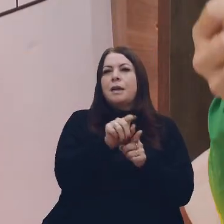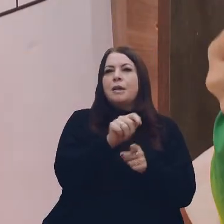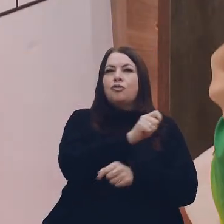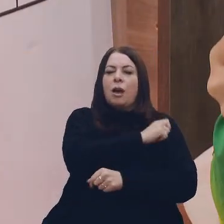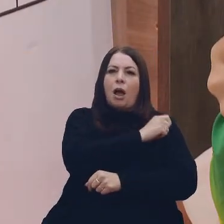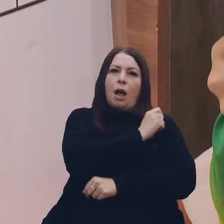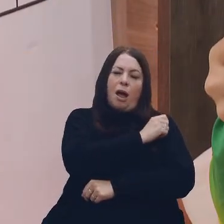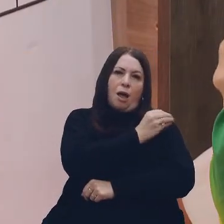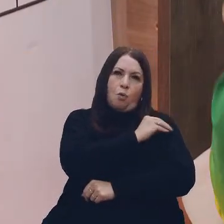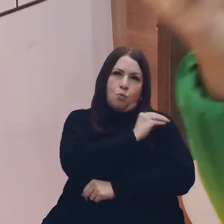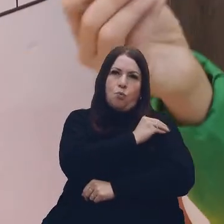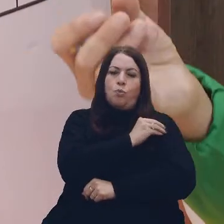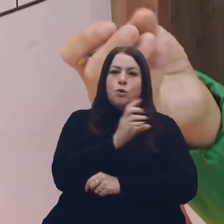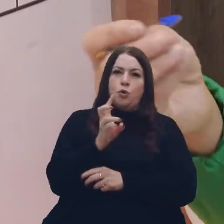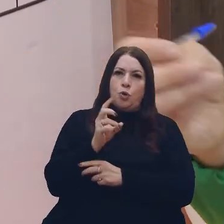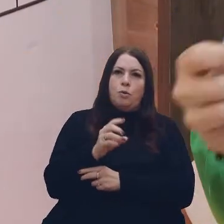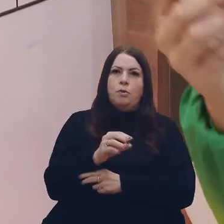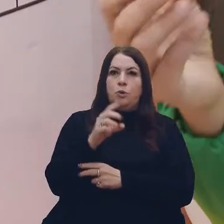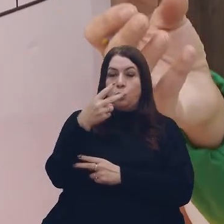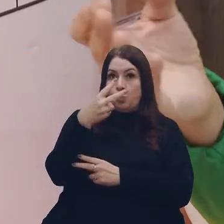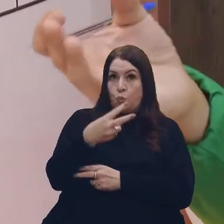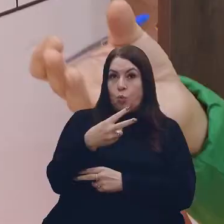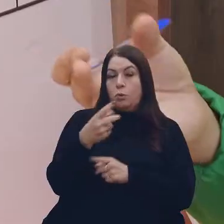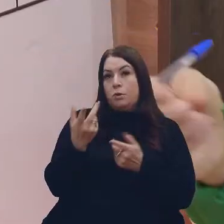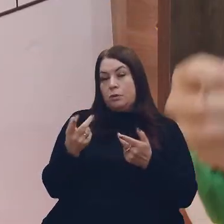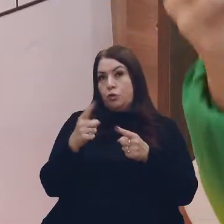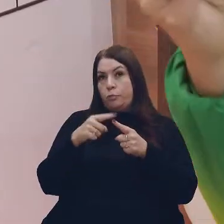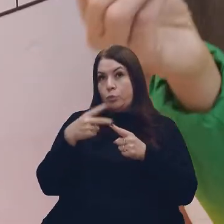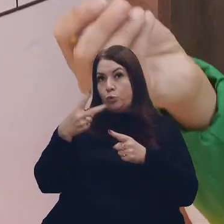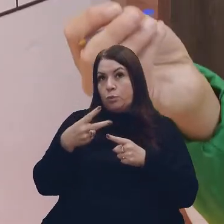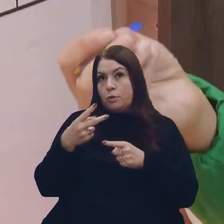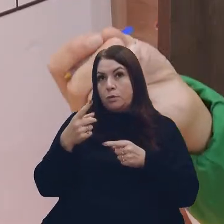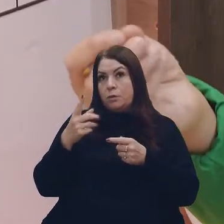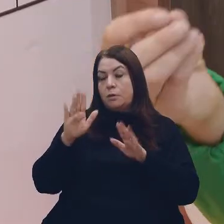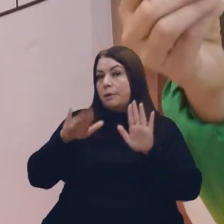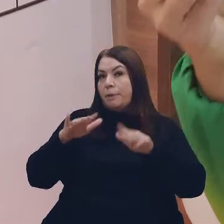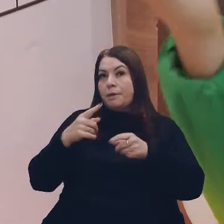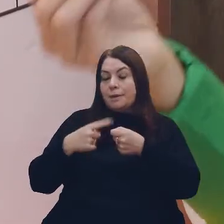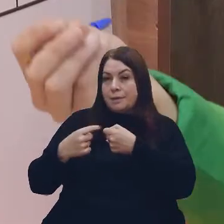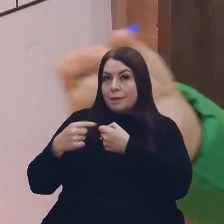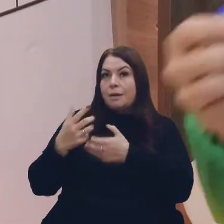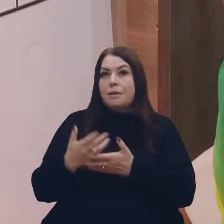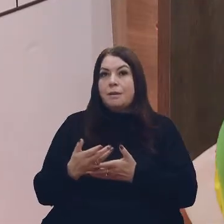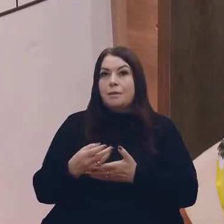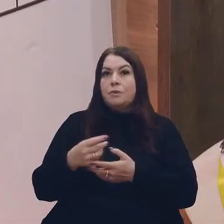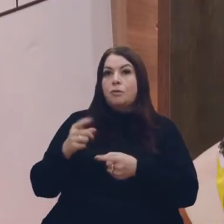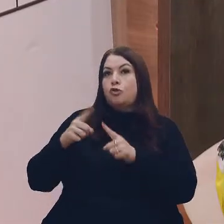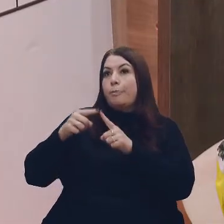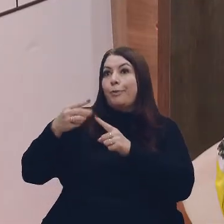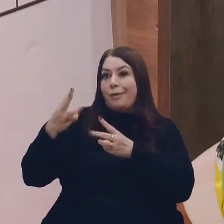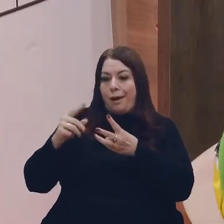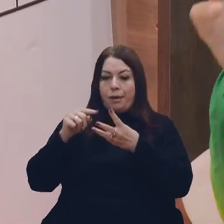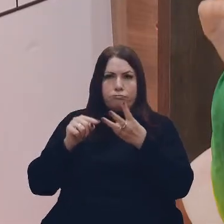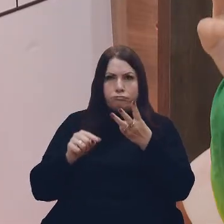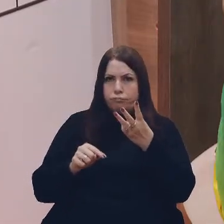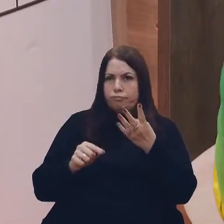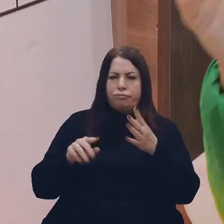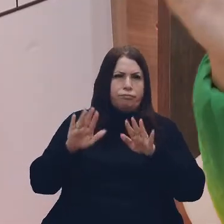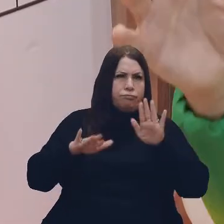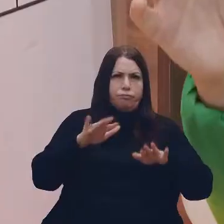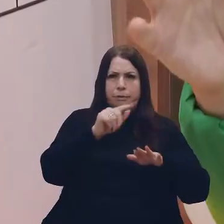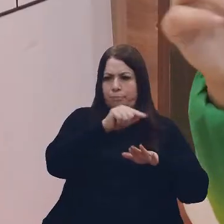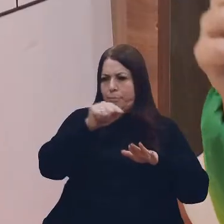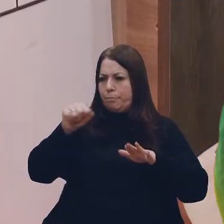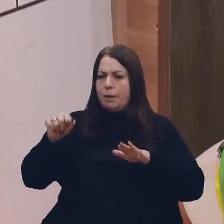o CAPS 2, né? Tipo 2, depende da cidade é tipo 3. Então, é